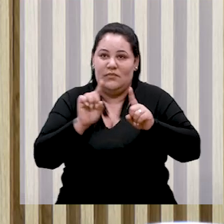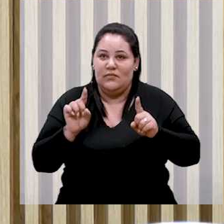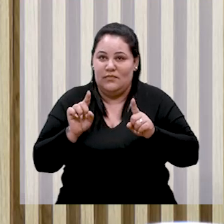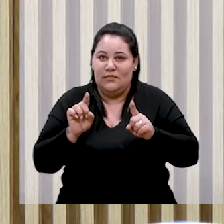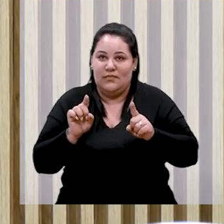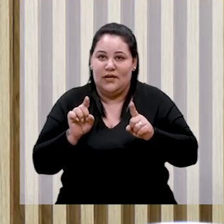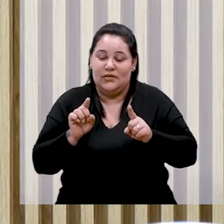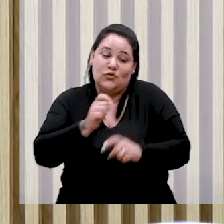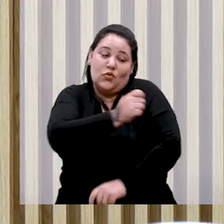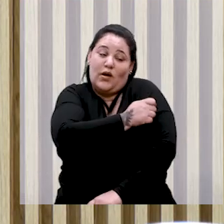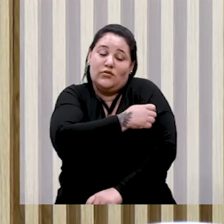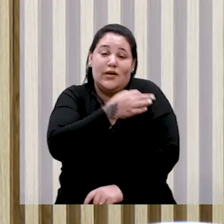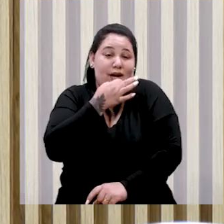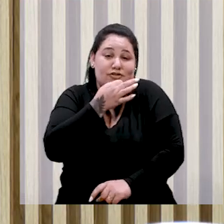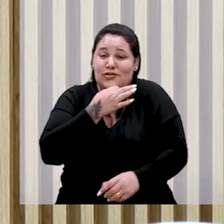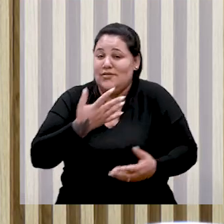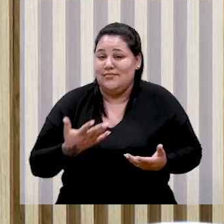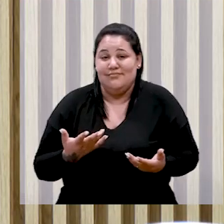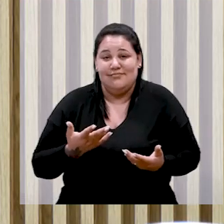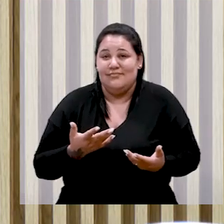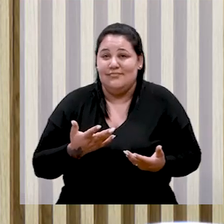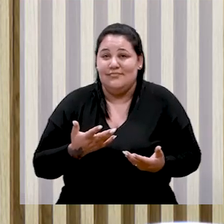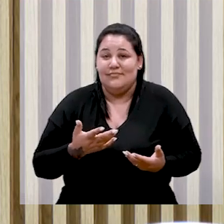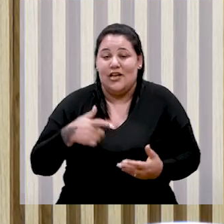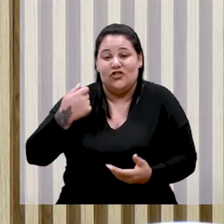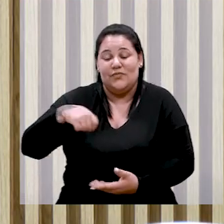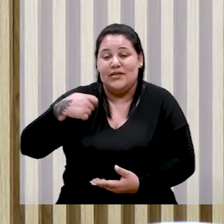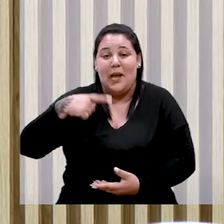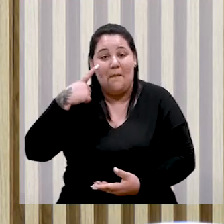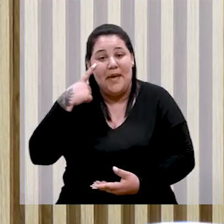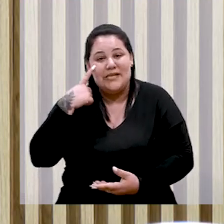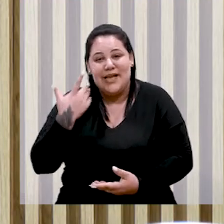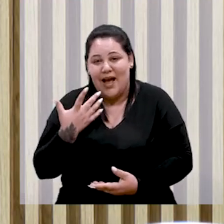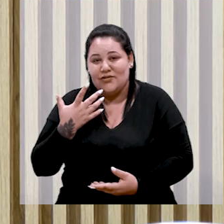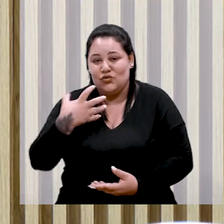alunos são caxienses, Caxias, né? mora aqui, né? São de Caxias, então a gente tem